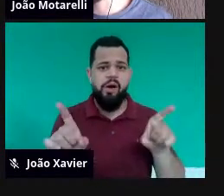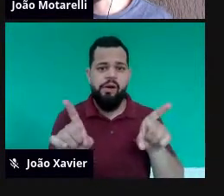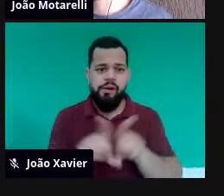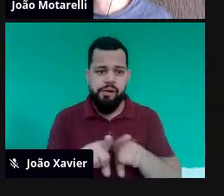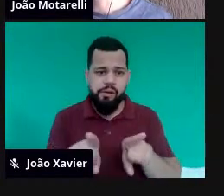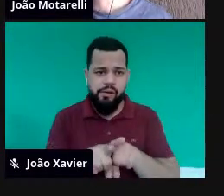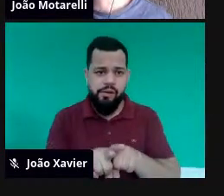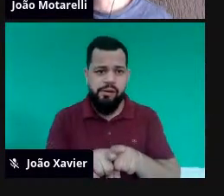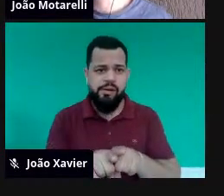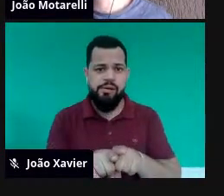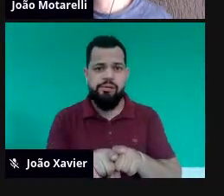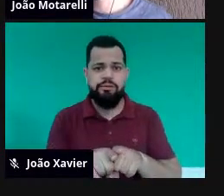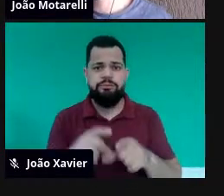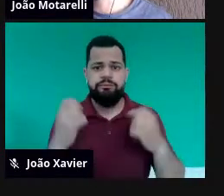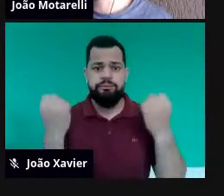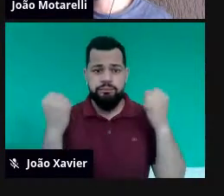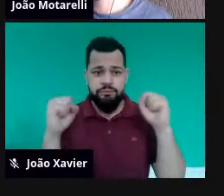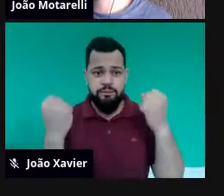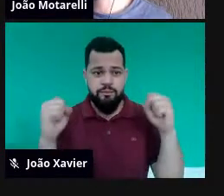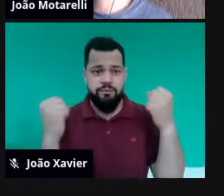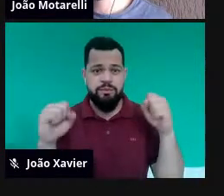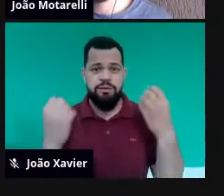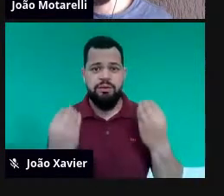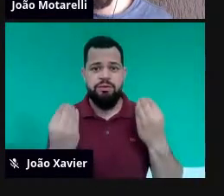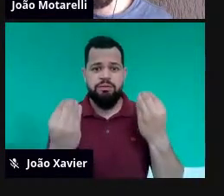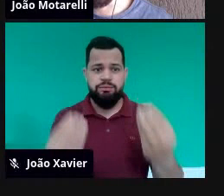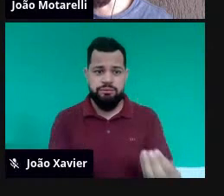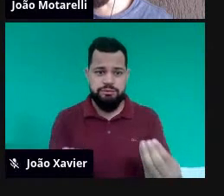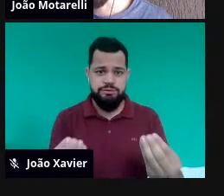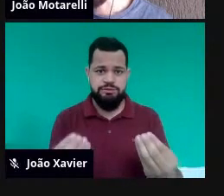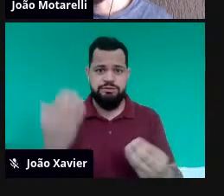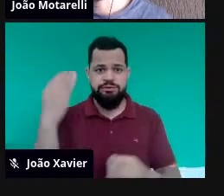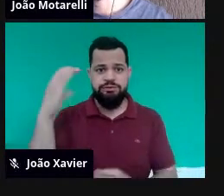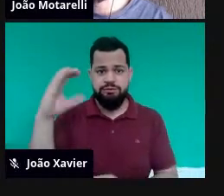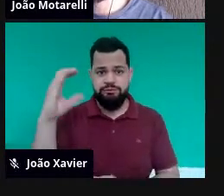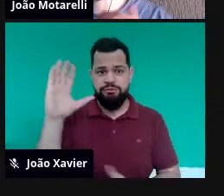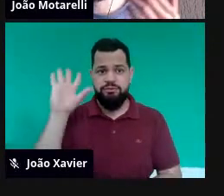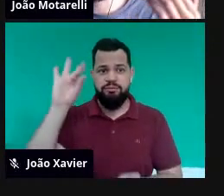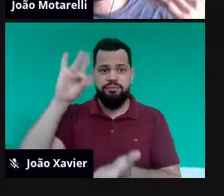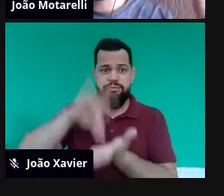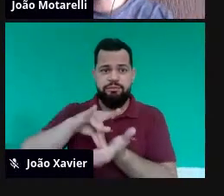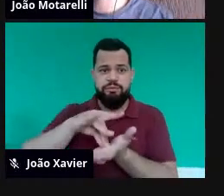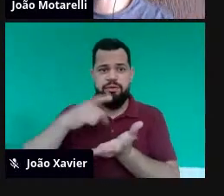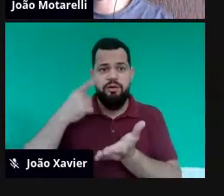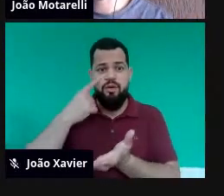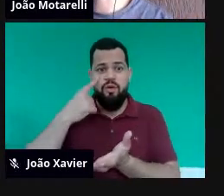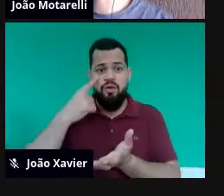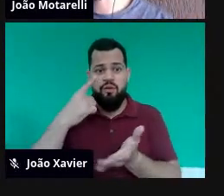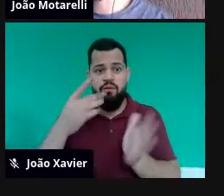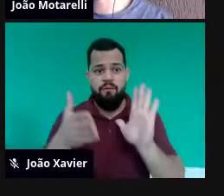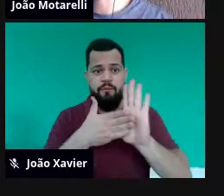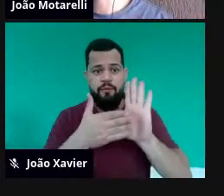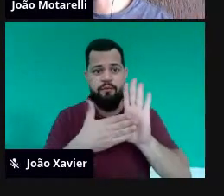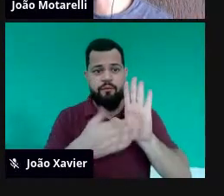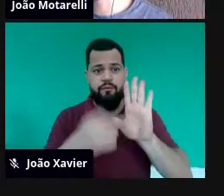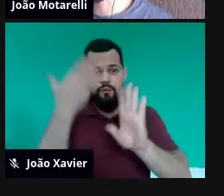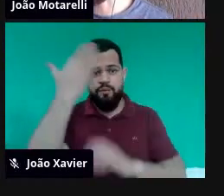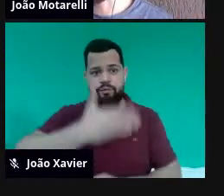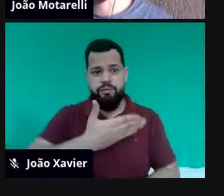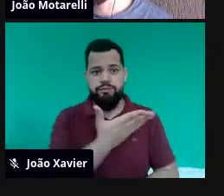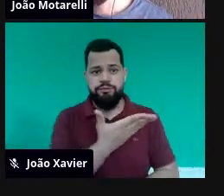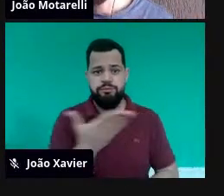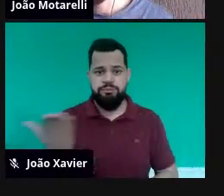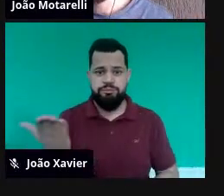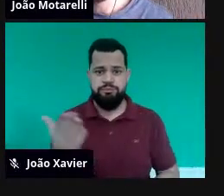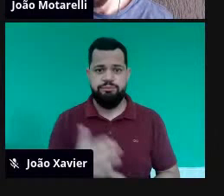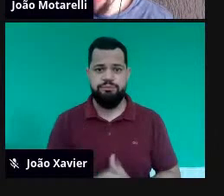performance esportiva, mesmo diante da falta de evidência científica para isso. Então, eu vou mostrar para vocês como a diretriz se posiciona em relação à alteração do